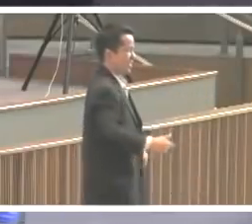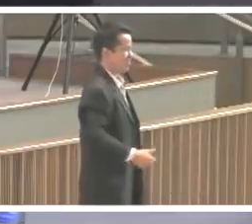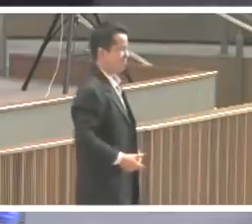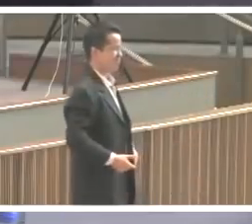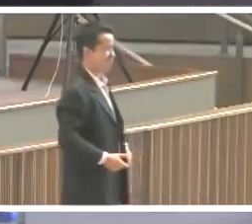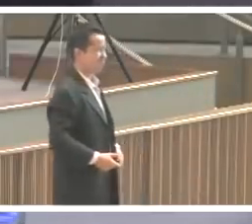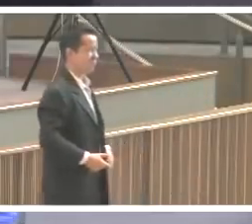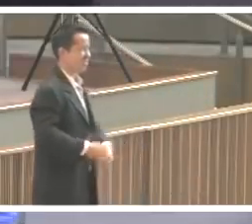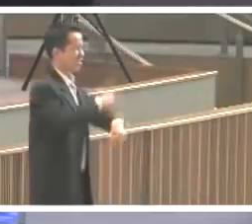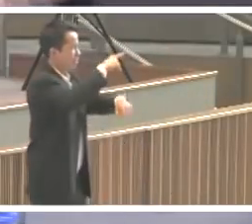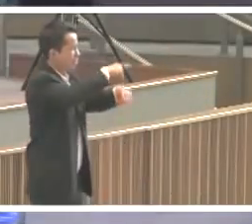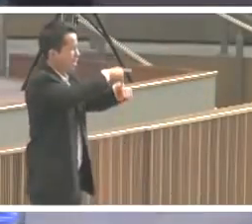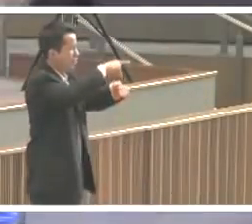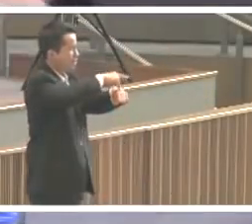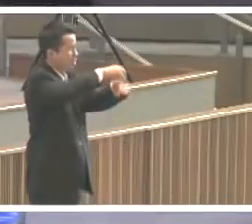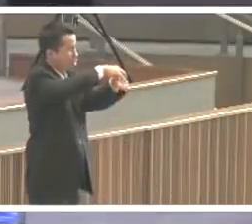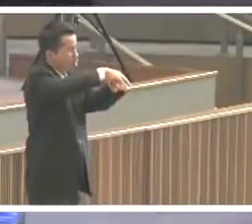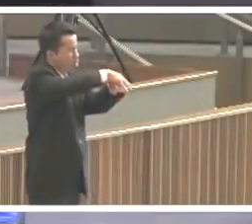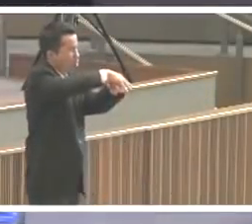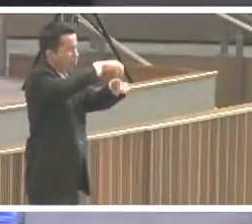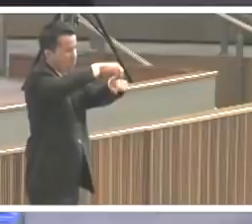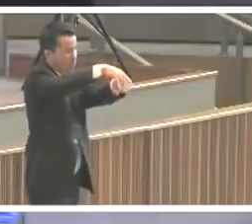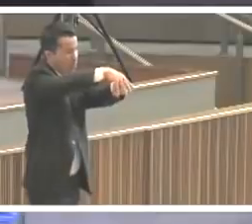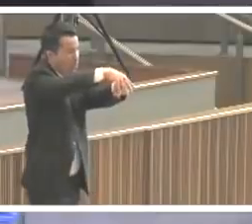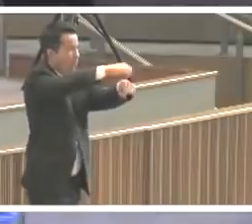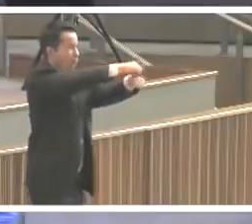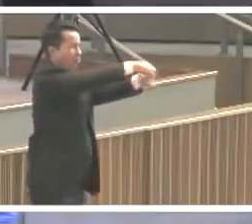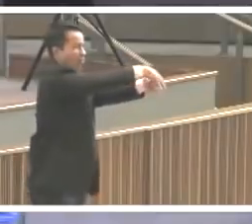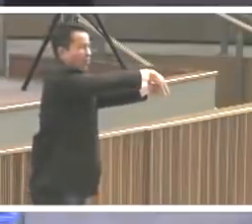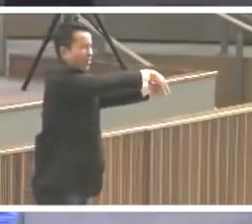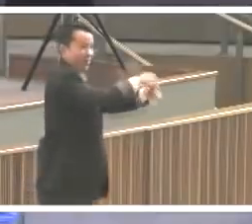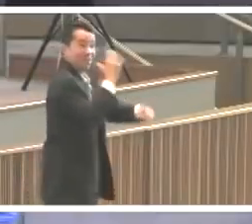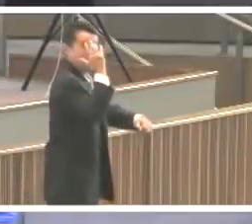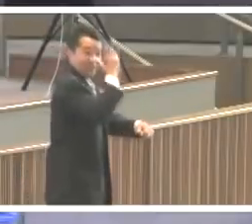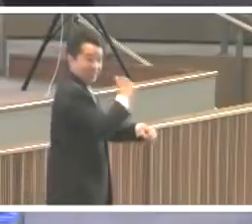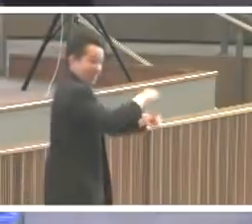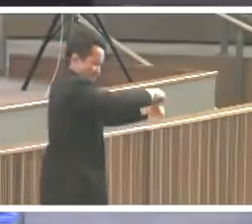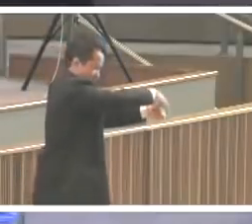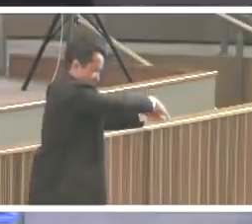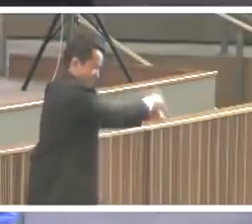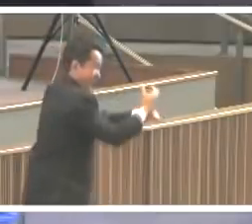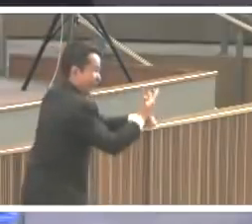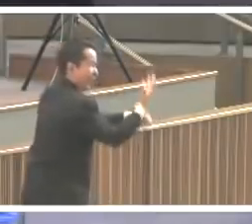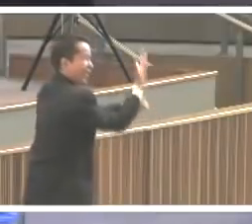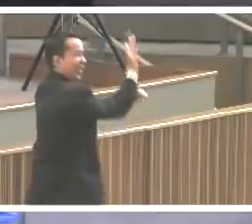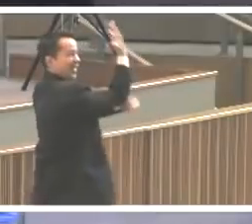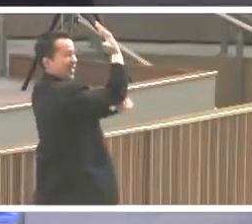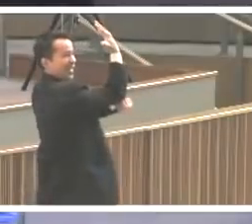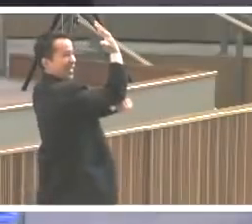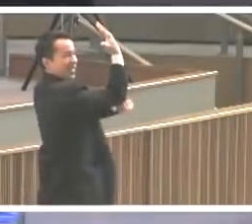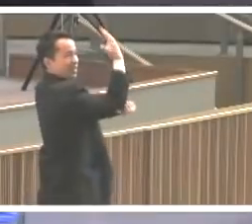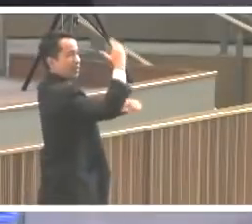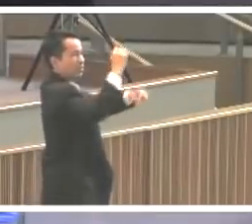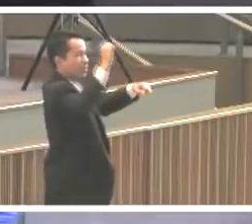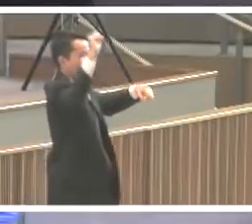aí ele disse: olha, elas nasceram, brotaram, mas quando veio o sol